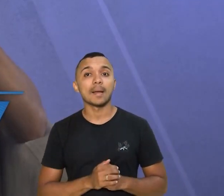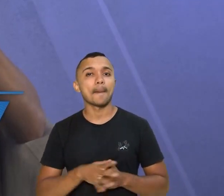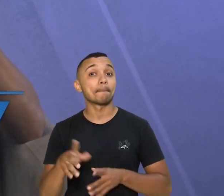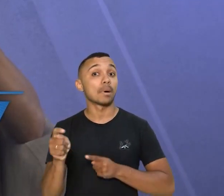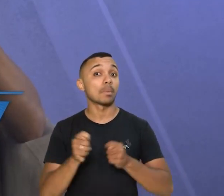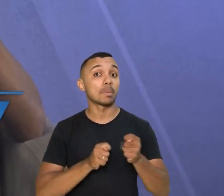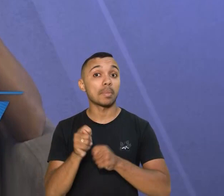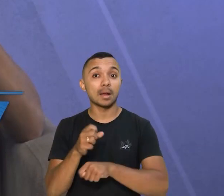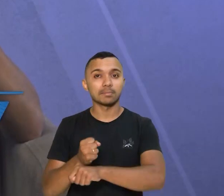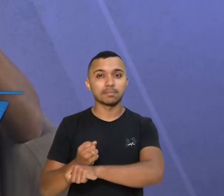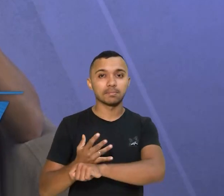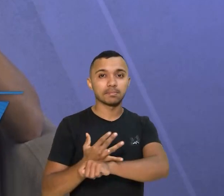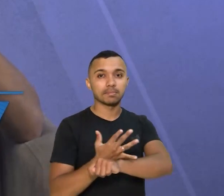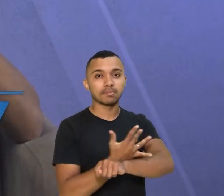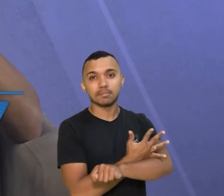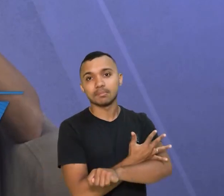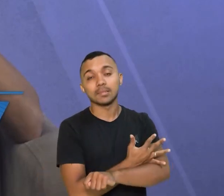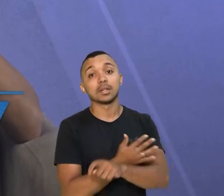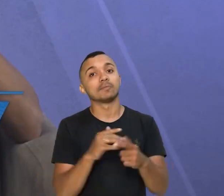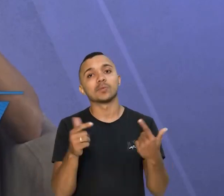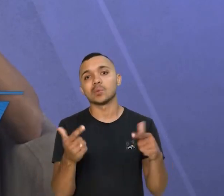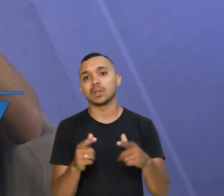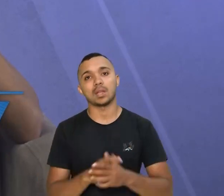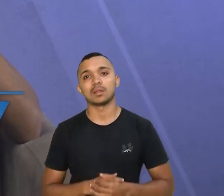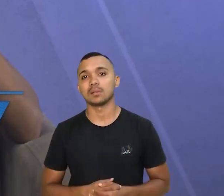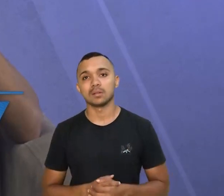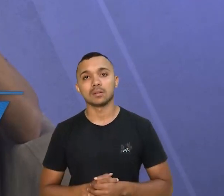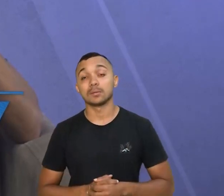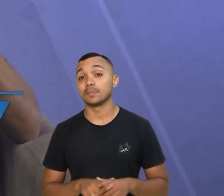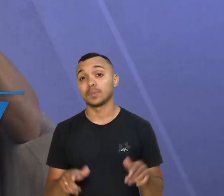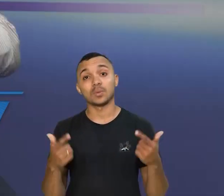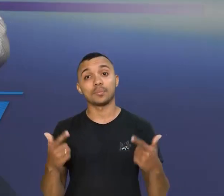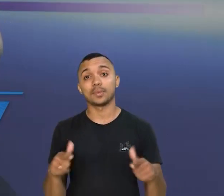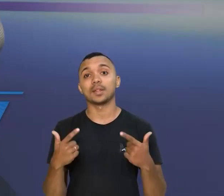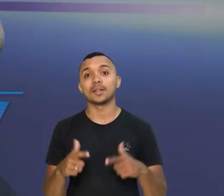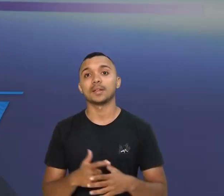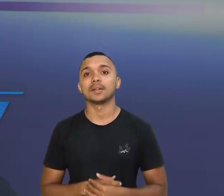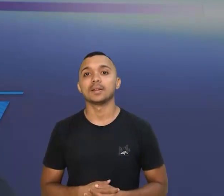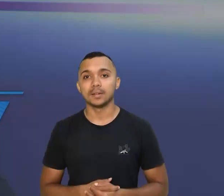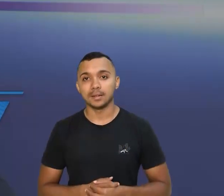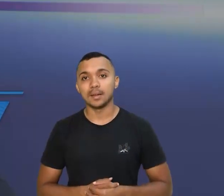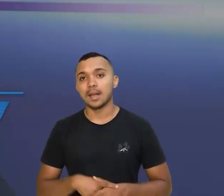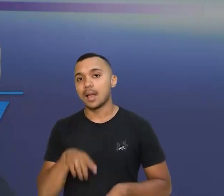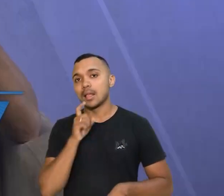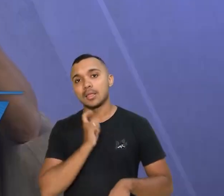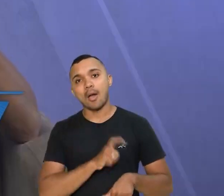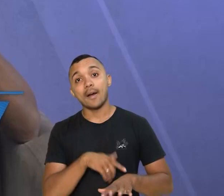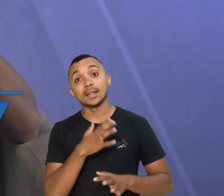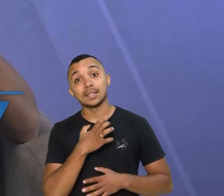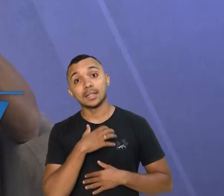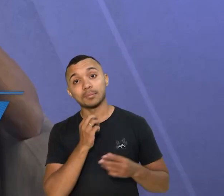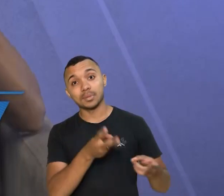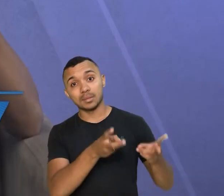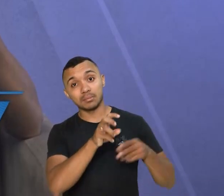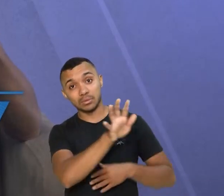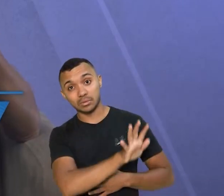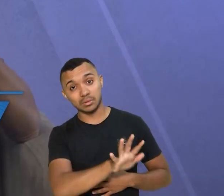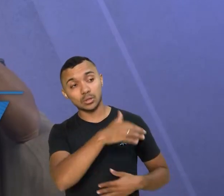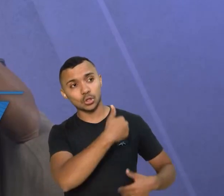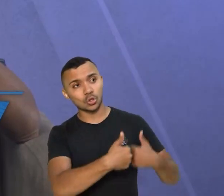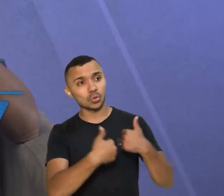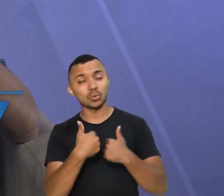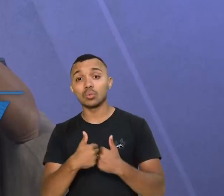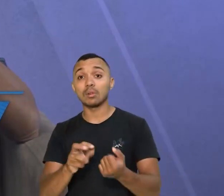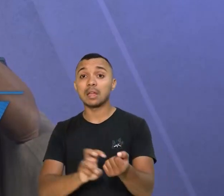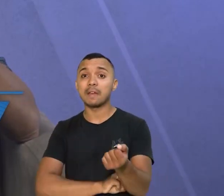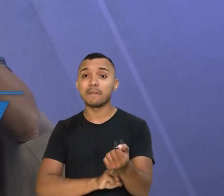emocional adequado para uma disputa desse nível. Não tem um padrão, né, de falta, estabilidade. A gente sente nervosismo dos jogadores, muitas bolas